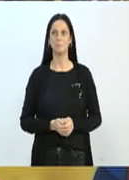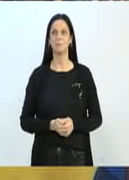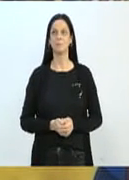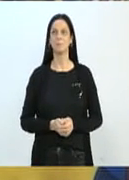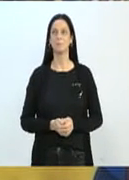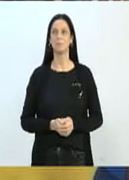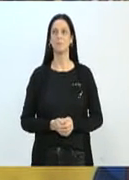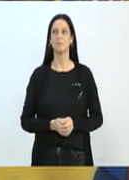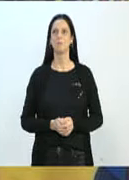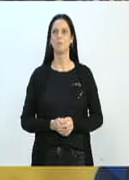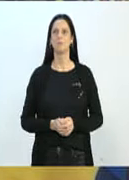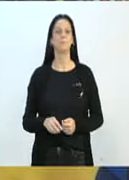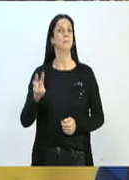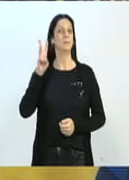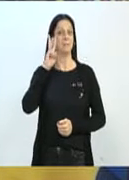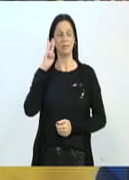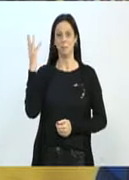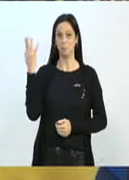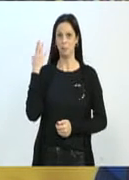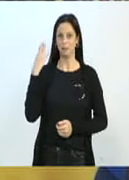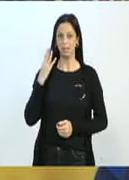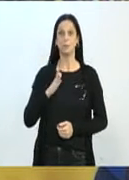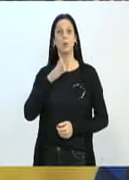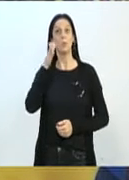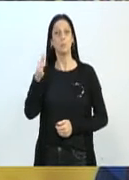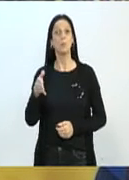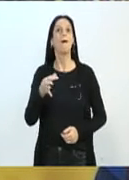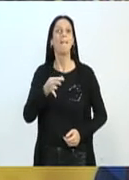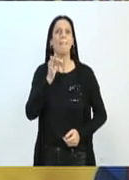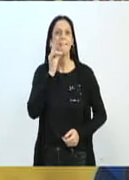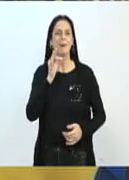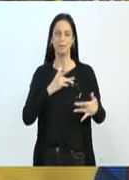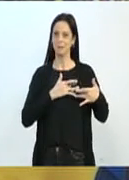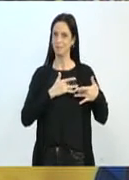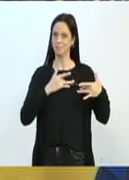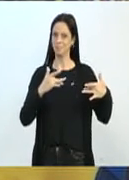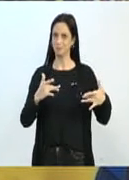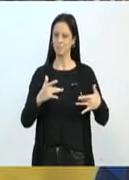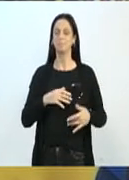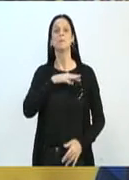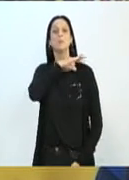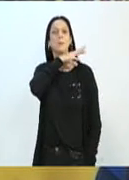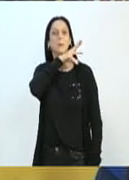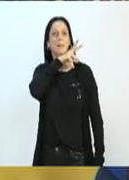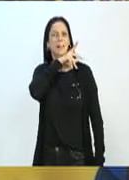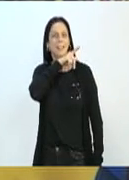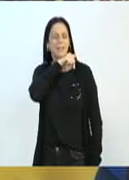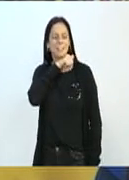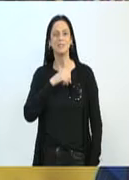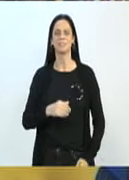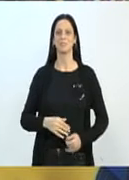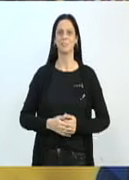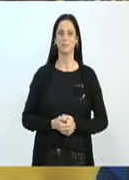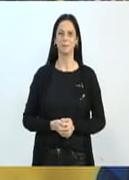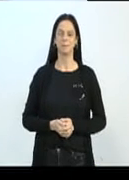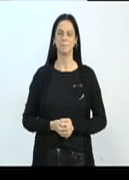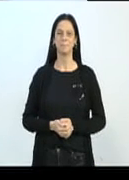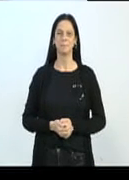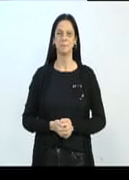que na última terça-feira eu estive no Café solidário do Lions Clube Blumenau integração